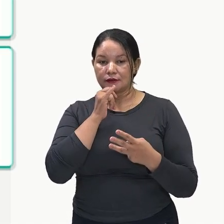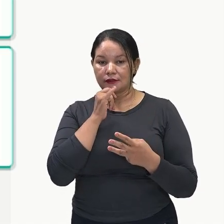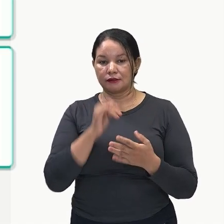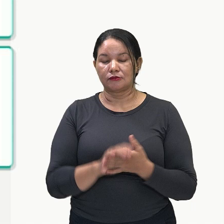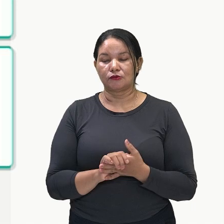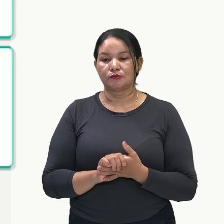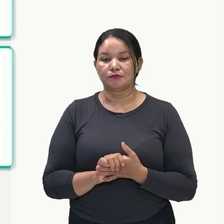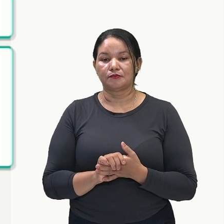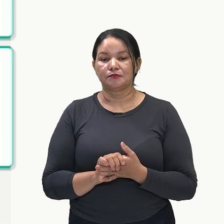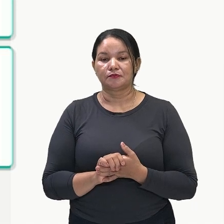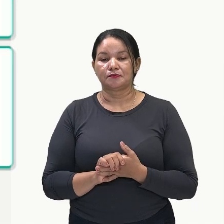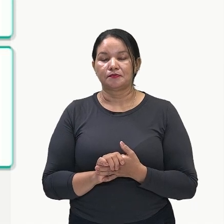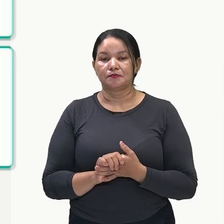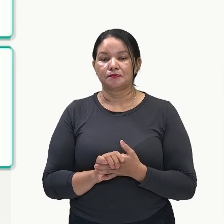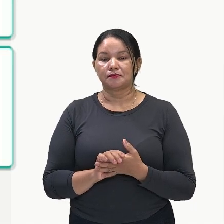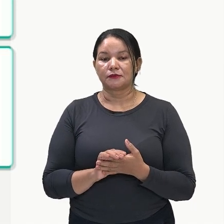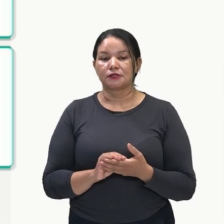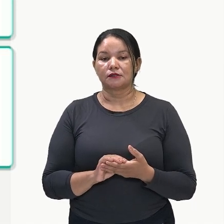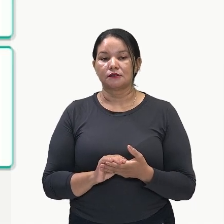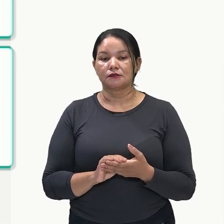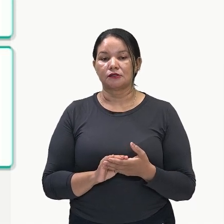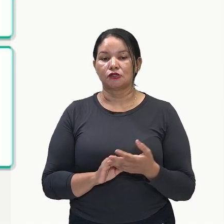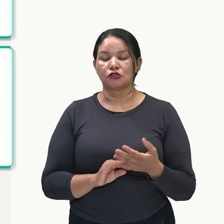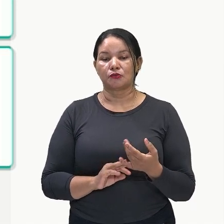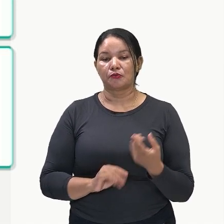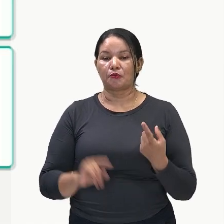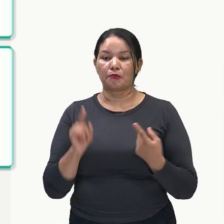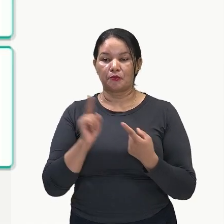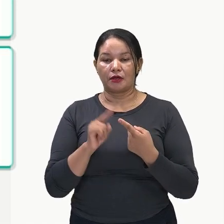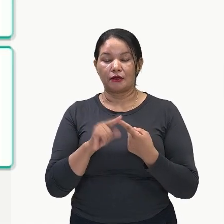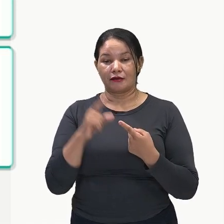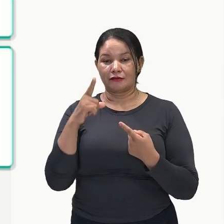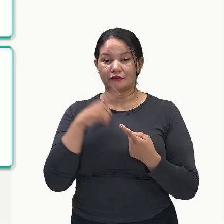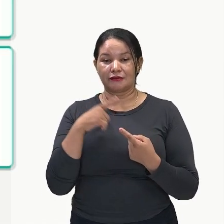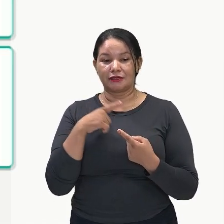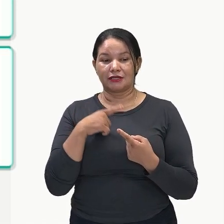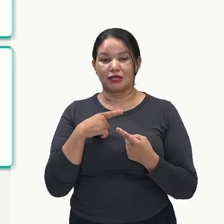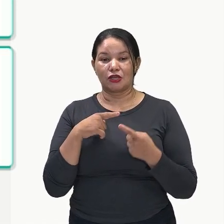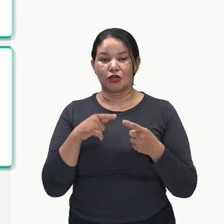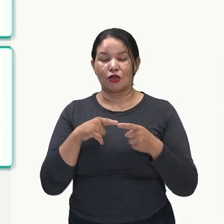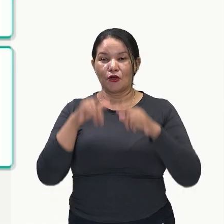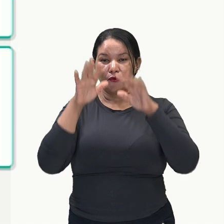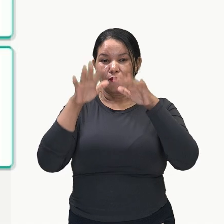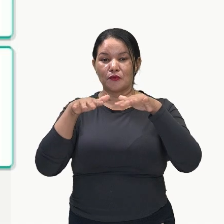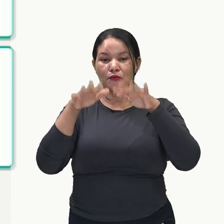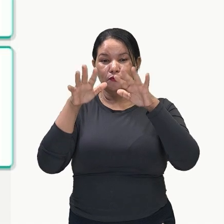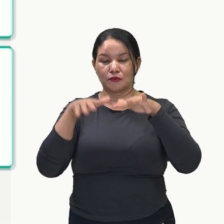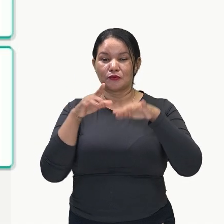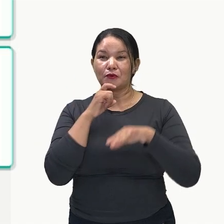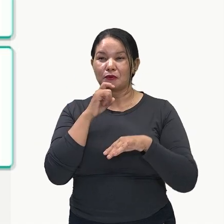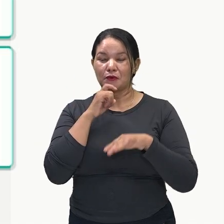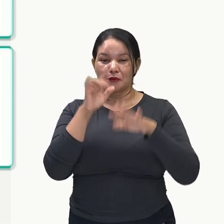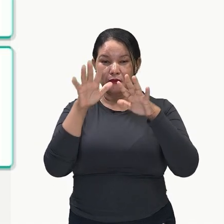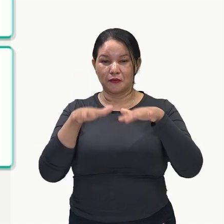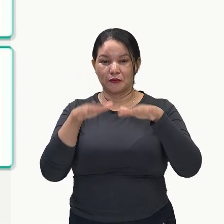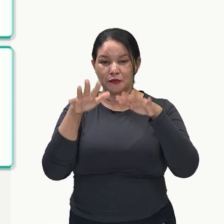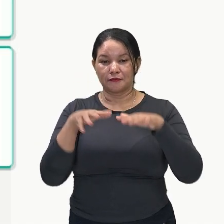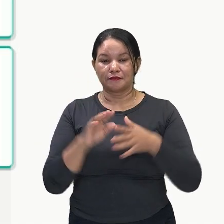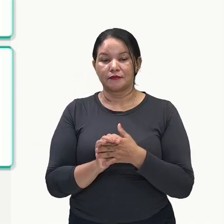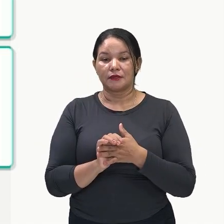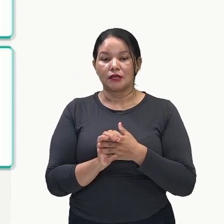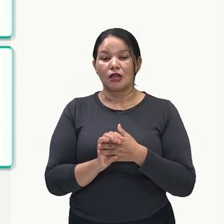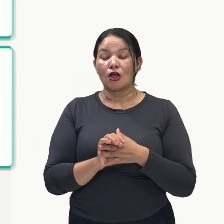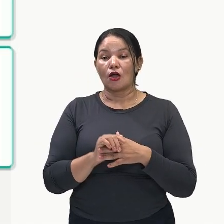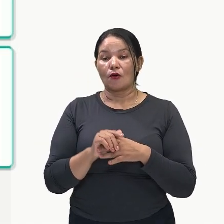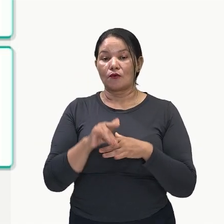Convecção, tem o ar-condicionado, onde o frio desce e o ar quente